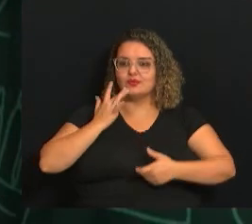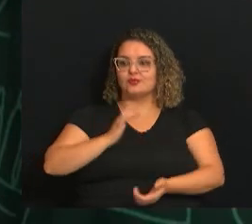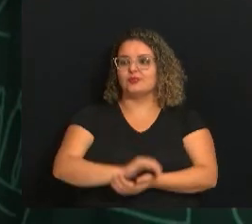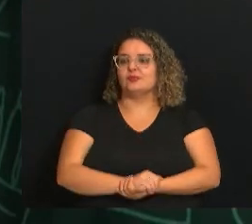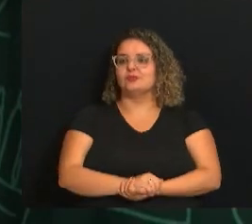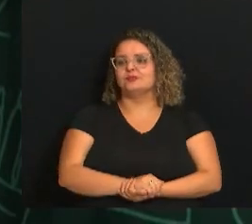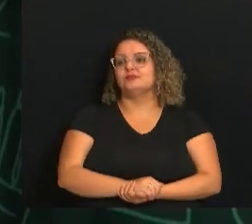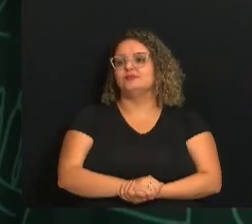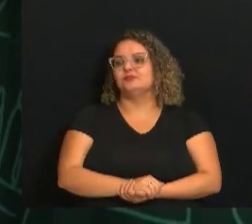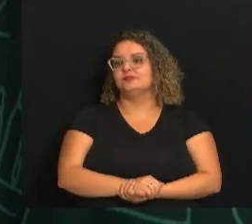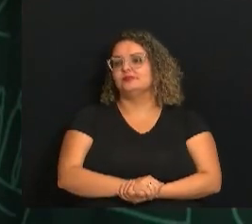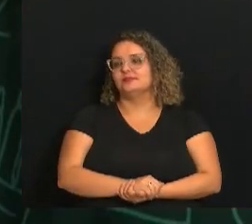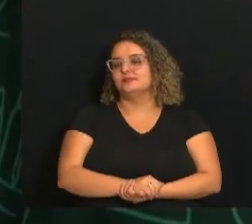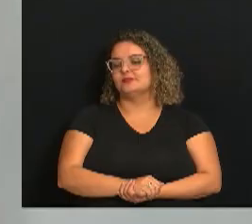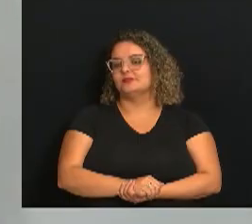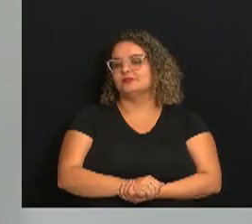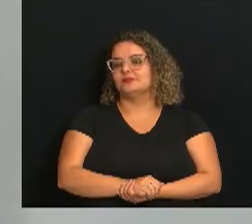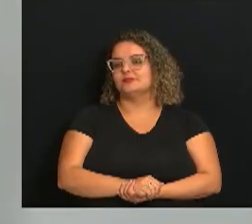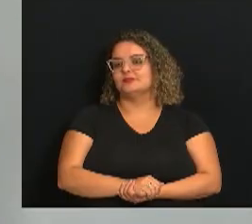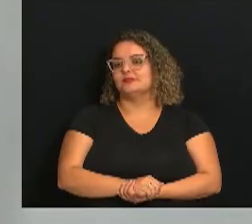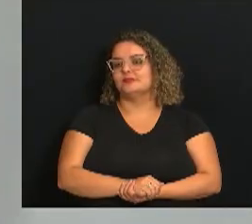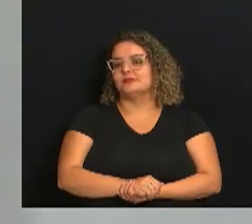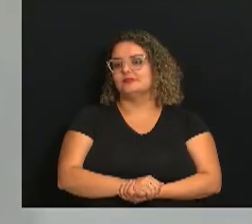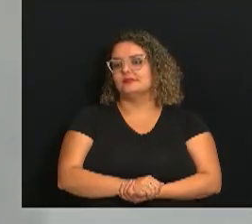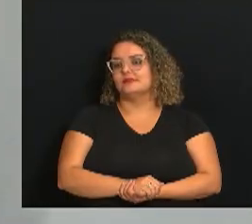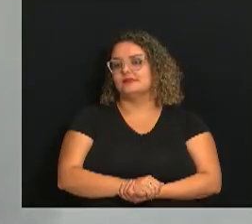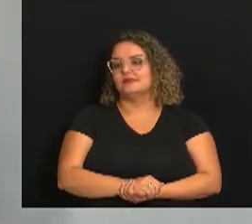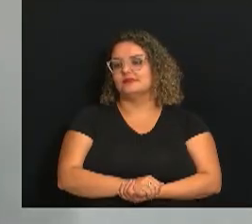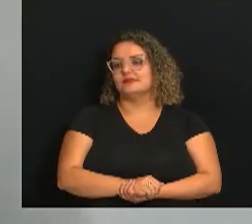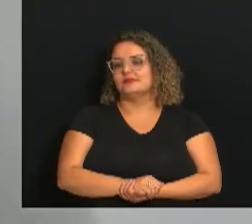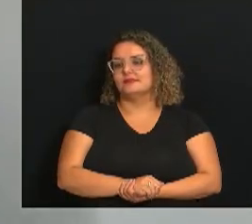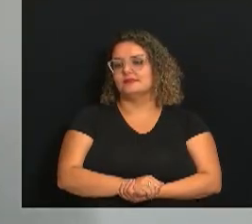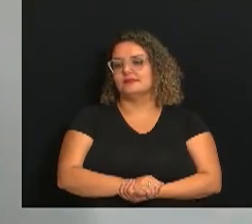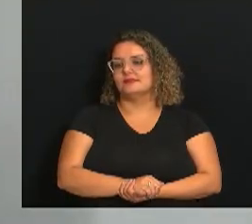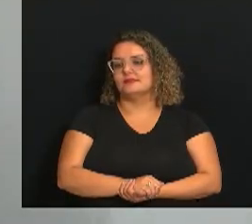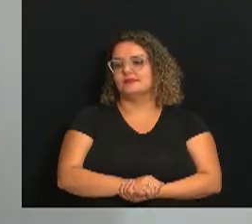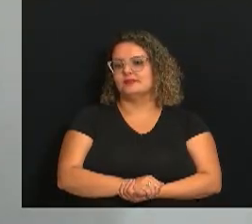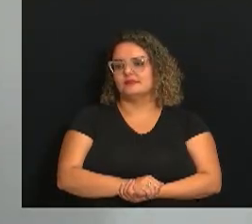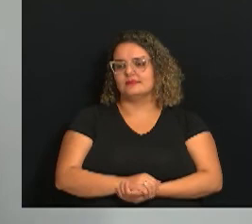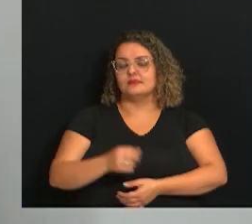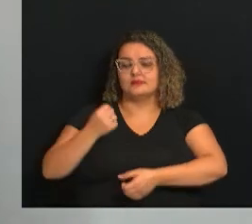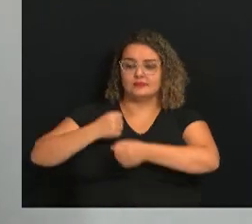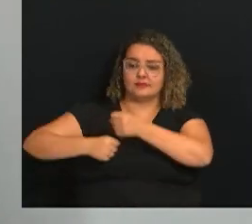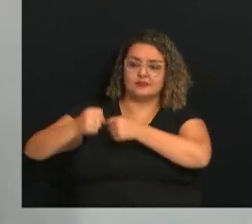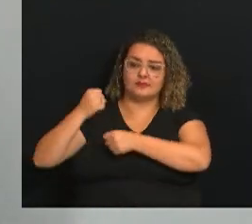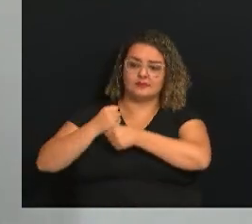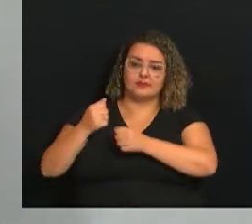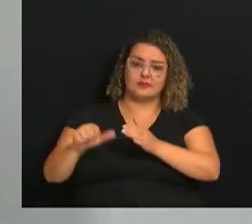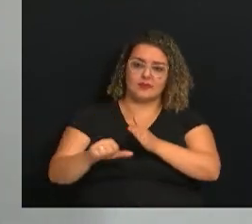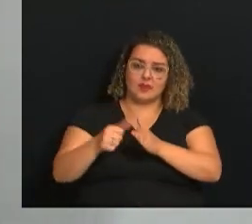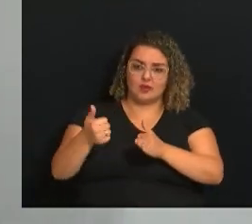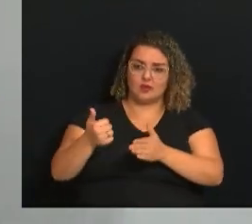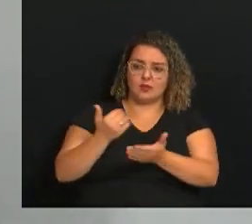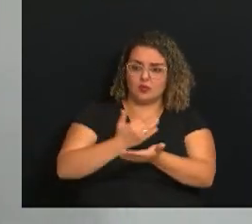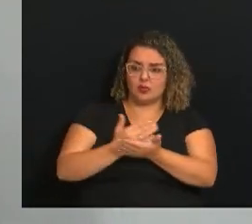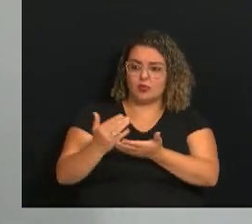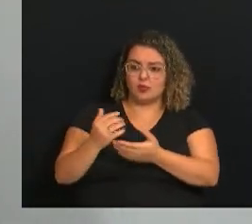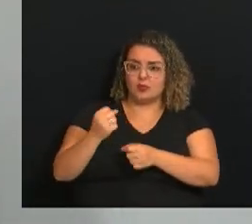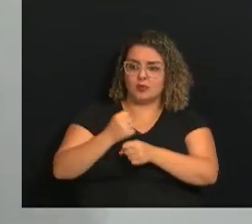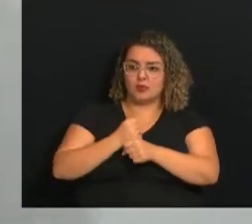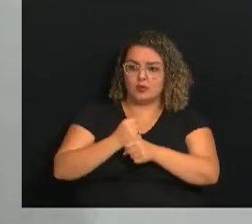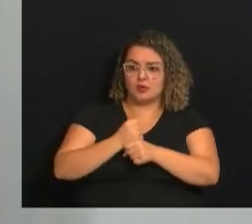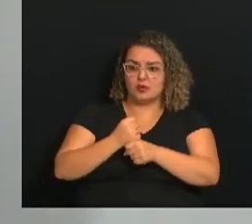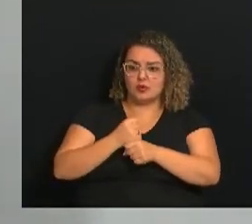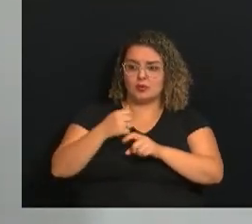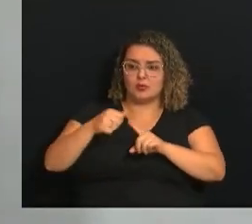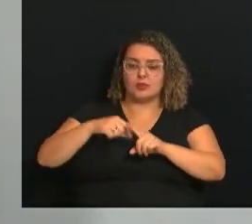Caio. Então, as duas foram ano passado, né? A primeira foi no início do ano, que é a Olimpíada de Maio, que é